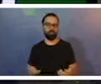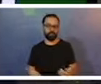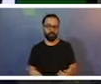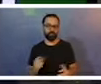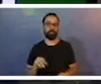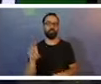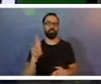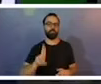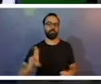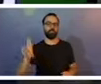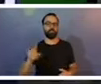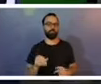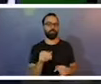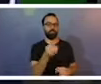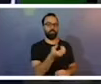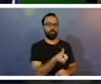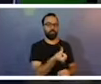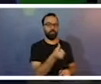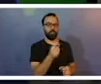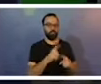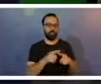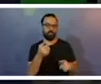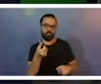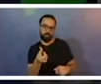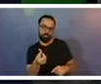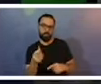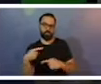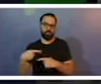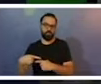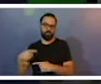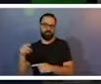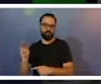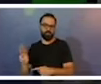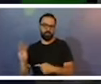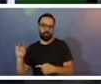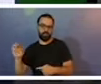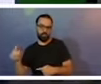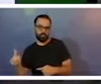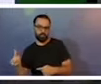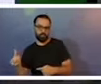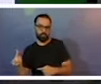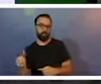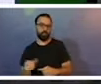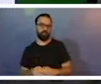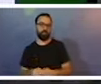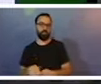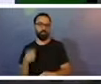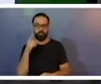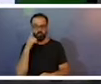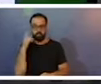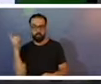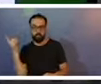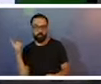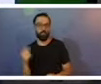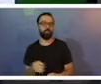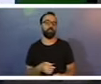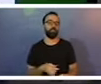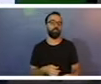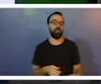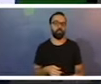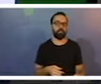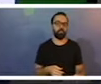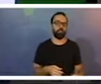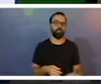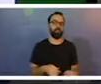eu vou utilizar 6 vezes 6 igual a 36. E aqui, olha, em 39,